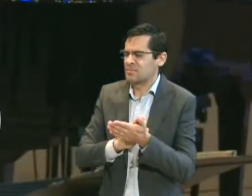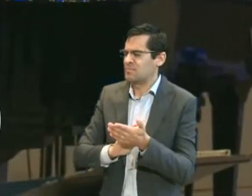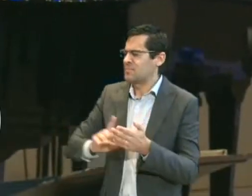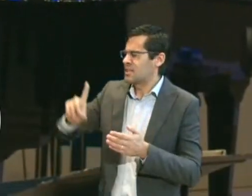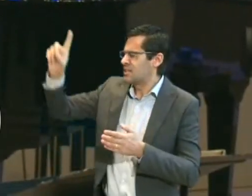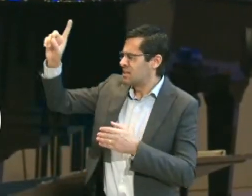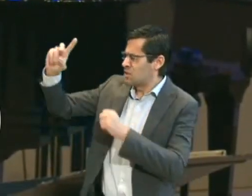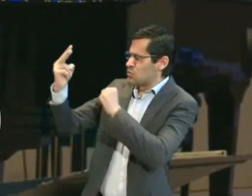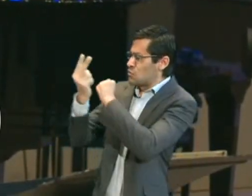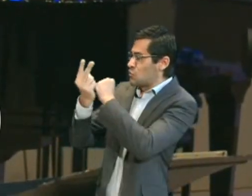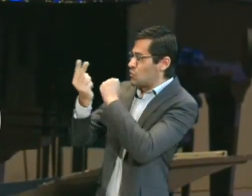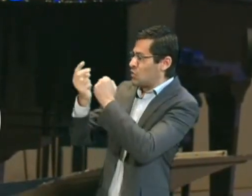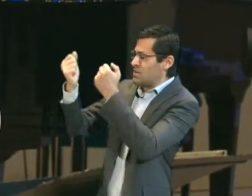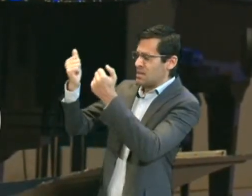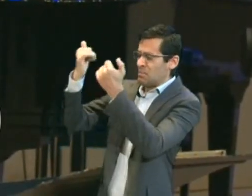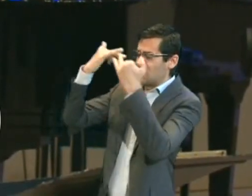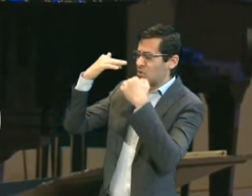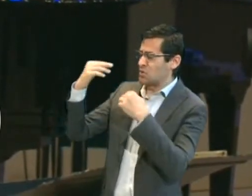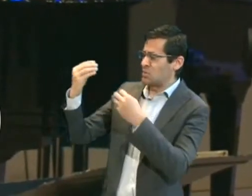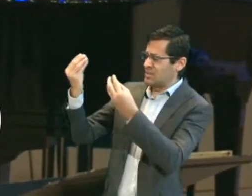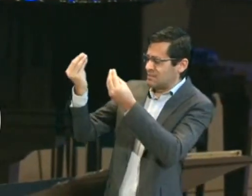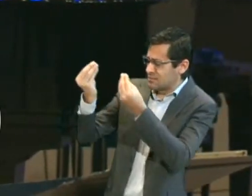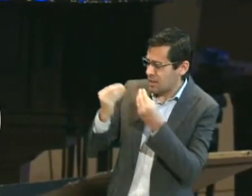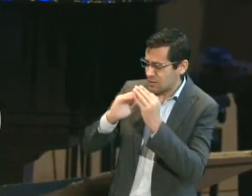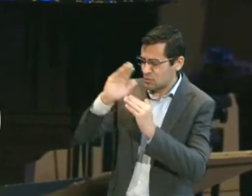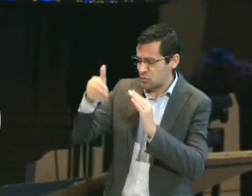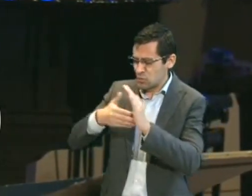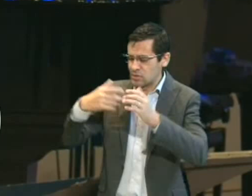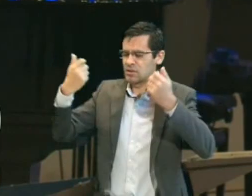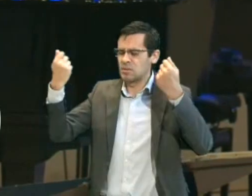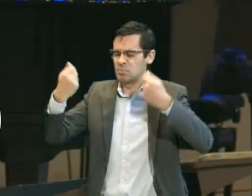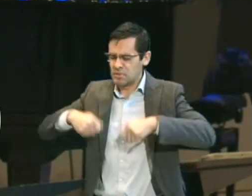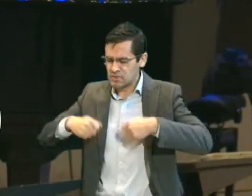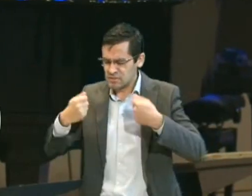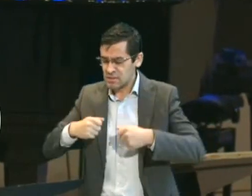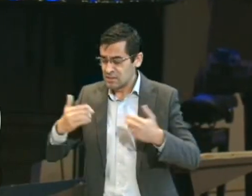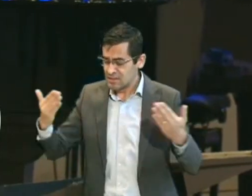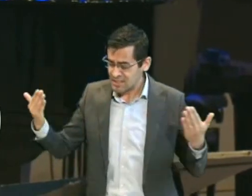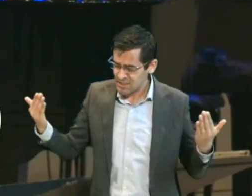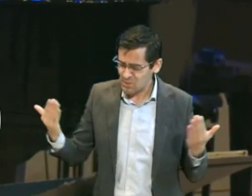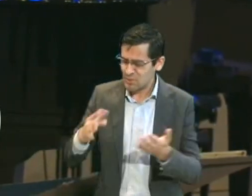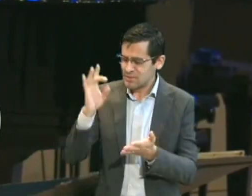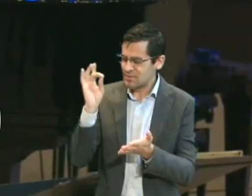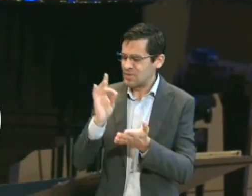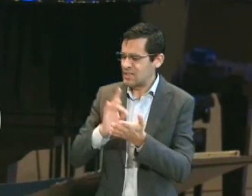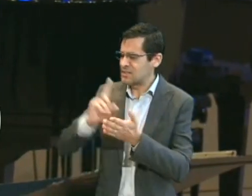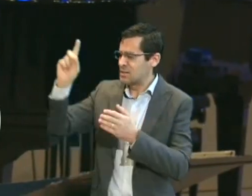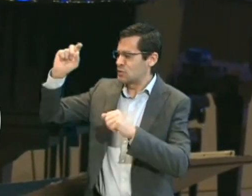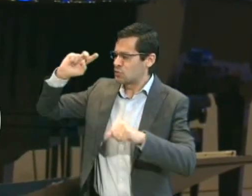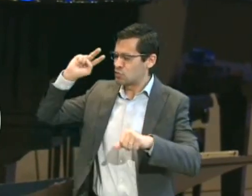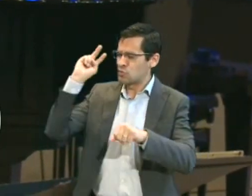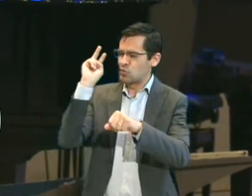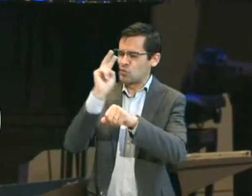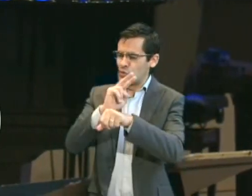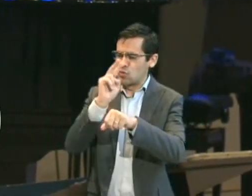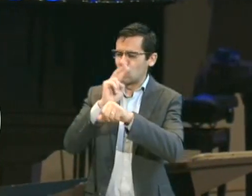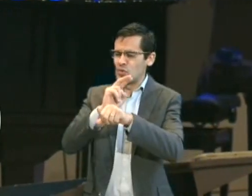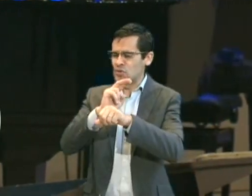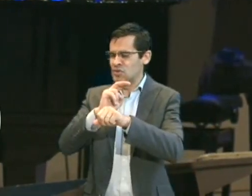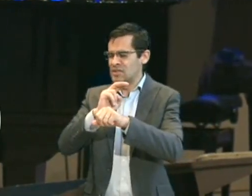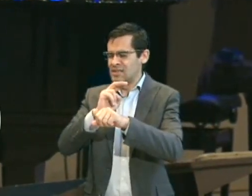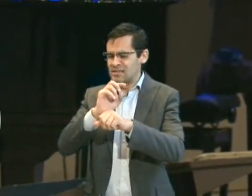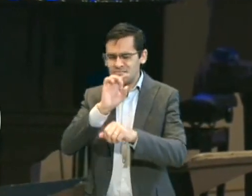Ele sustenta os teus servos. Por isso hoje, que provisão de Deus seja liberada sobre as